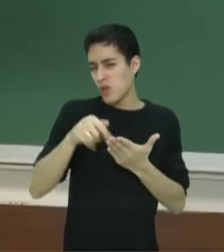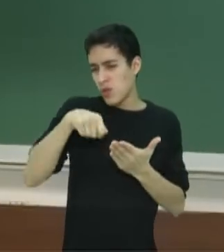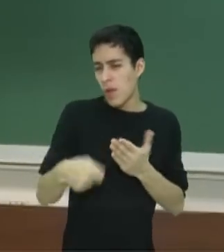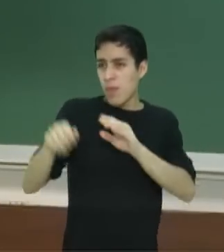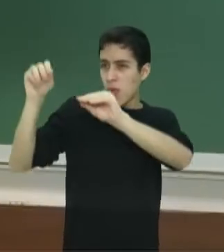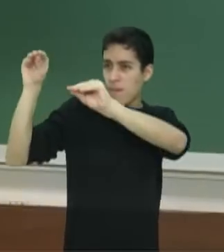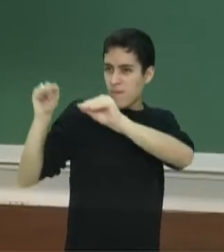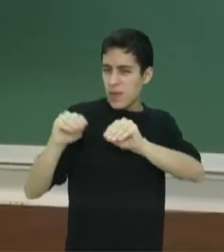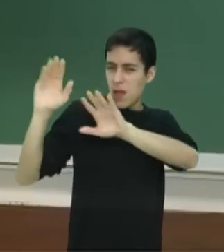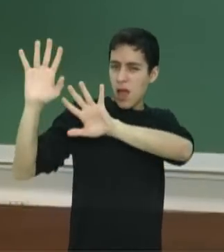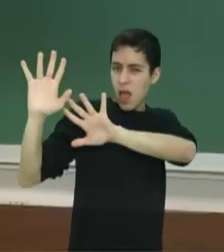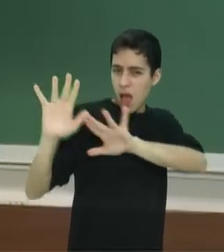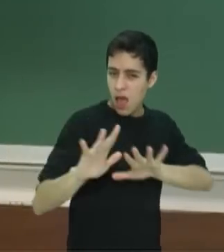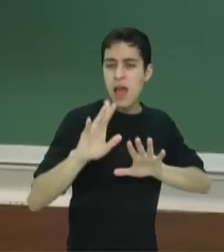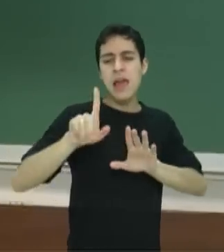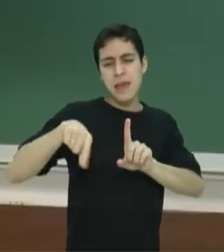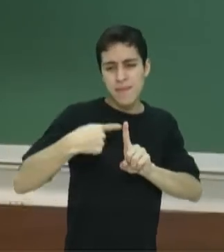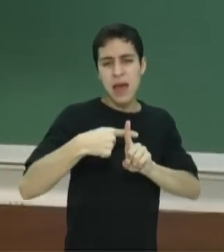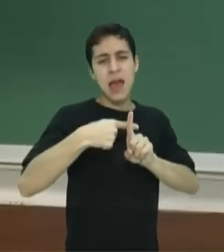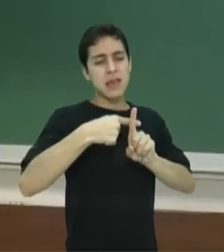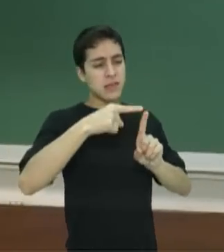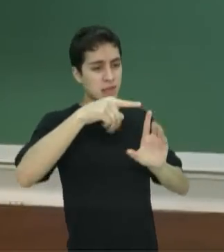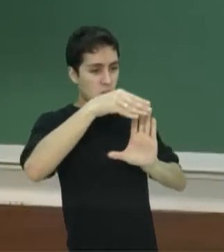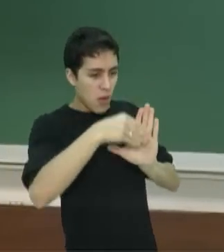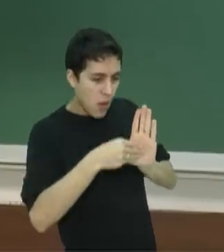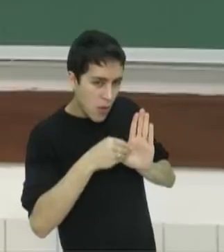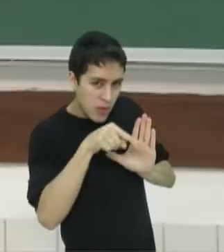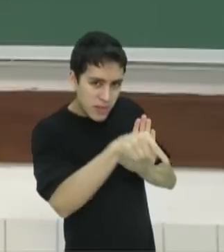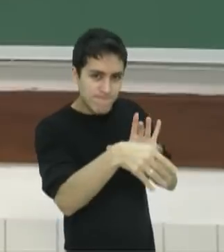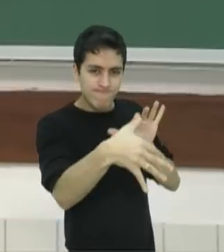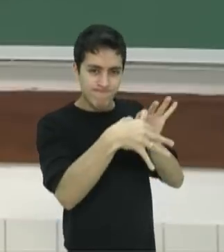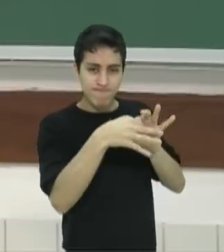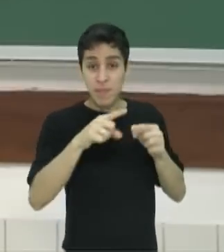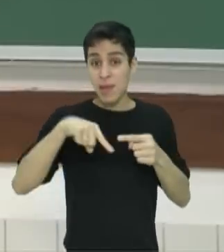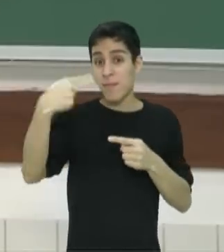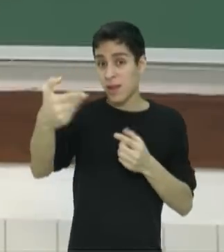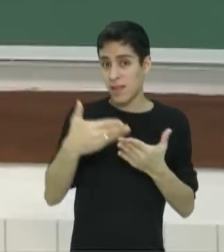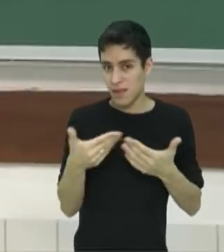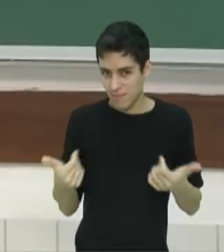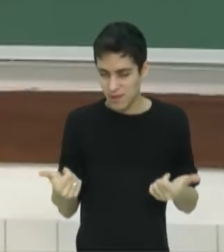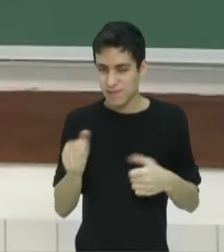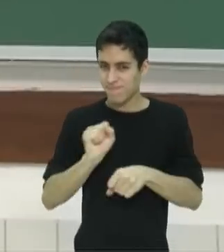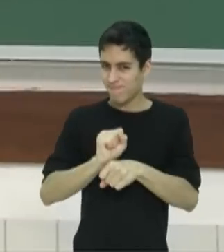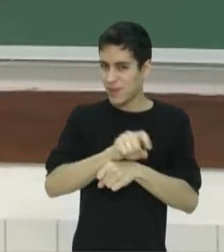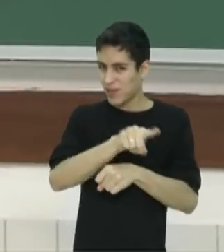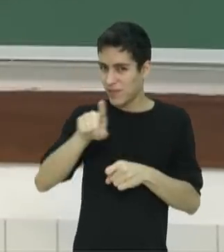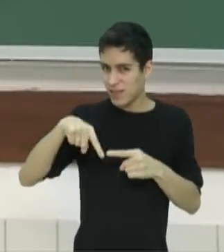mais sobre isso na próxima aula. Eu espero vocês. Até lá!